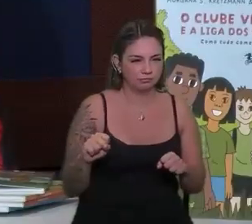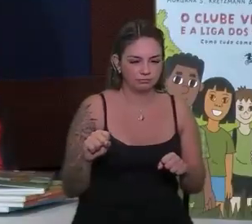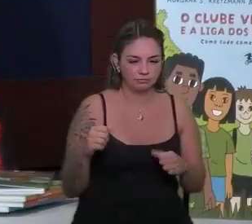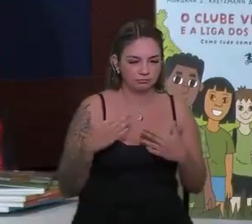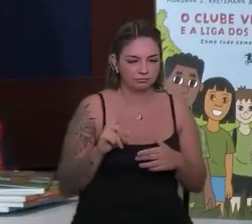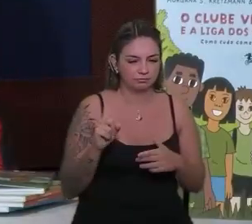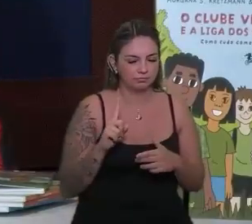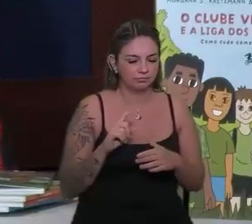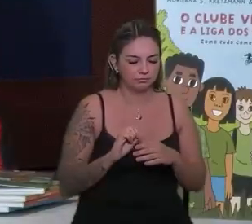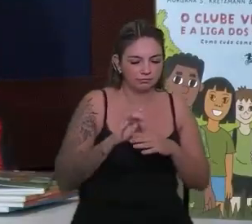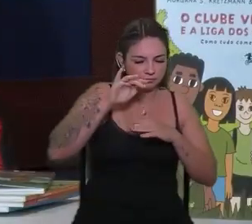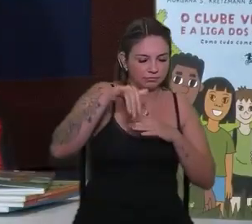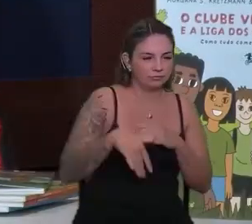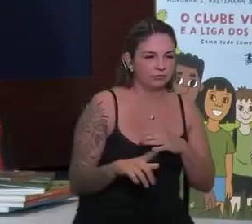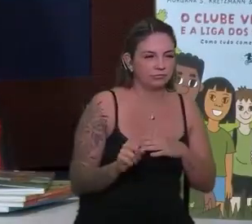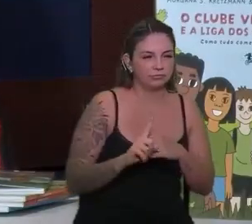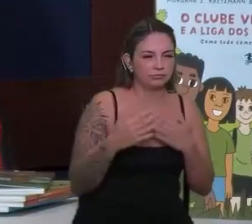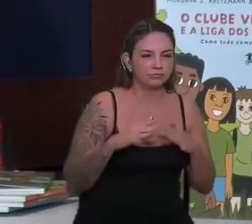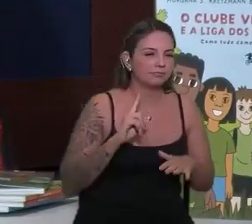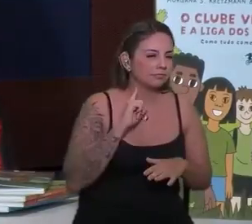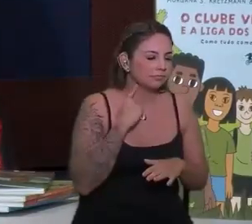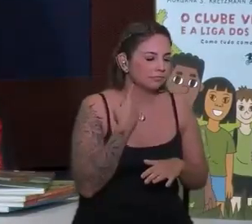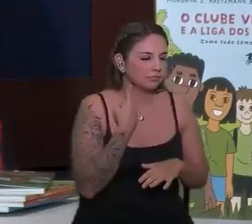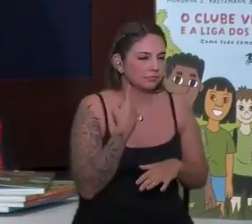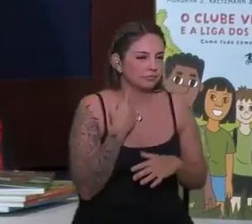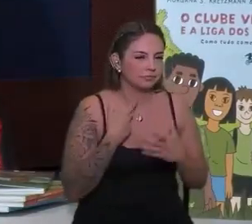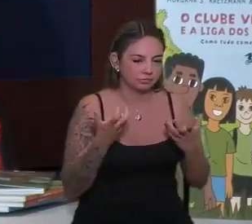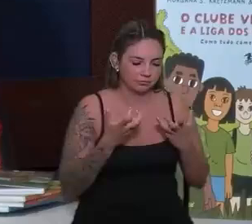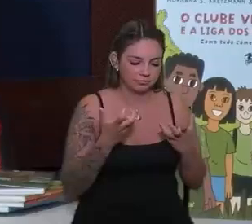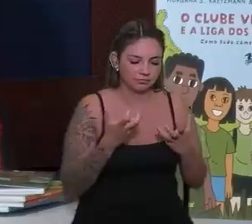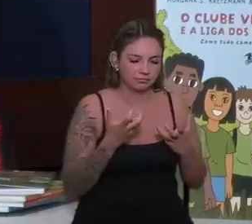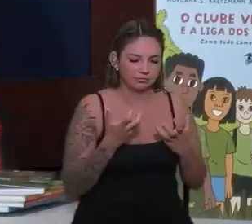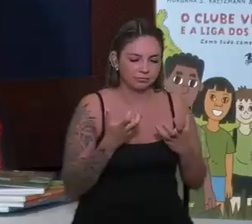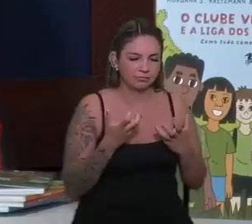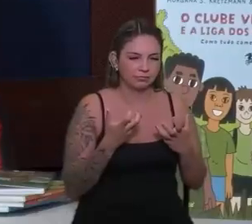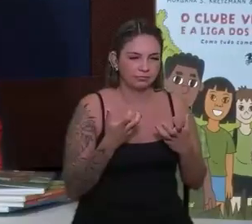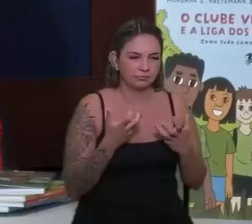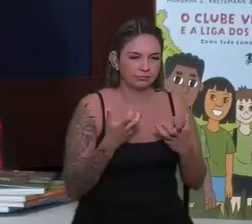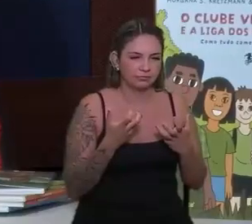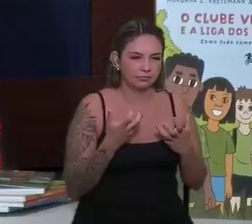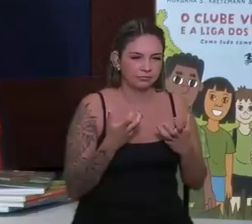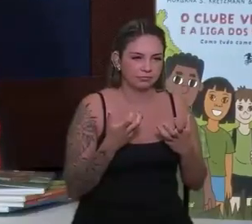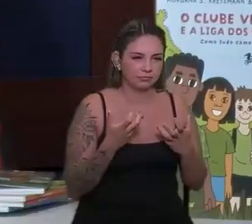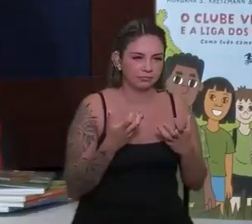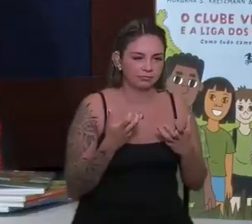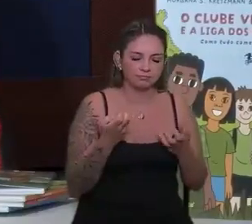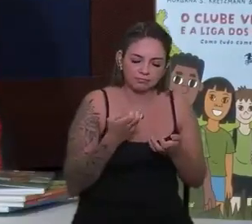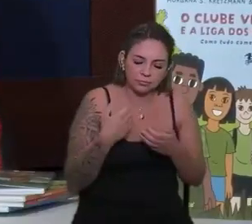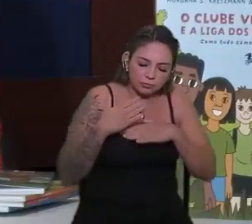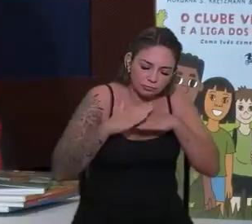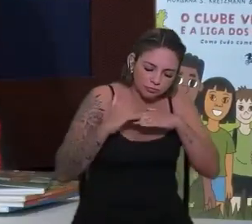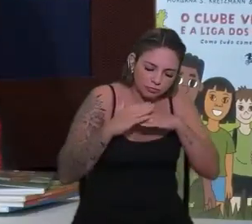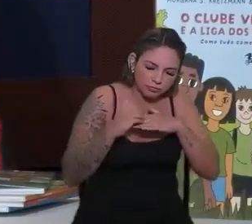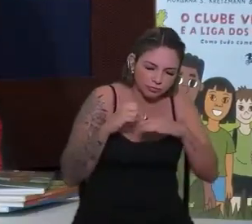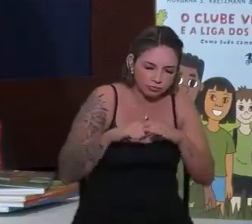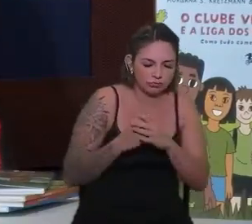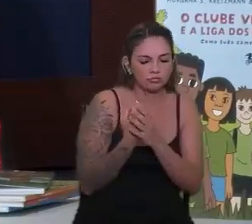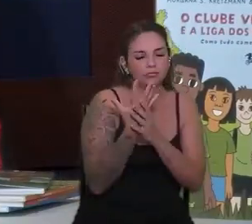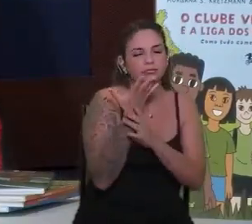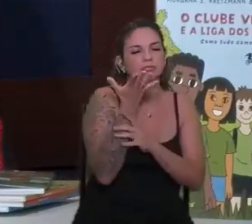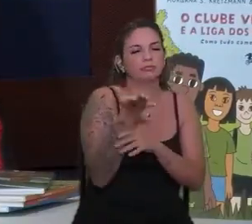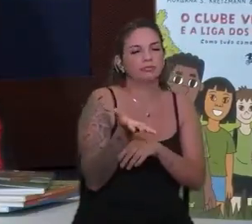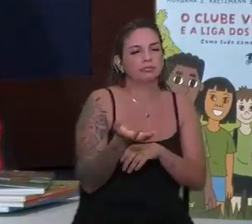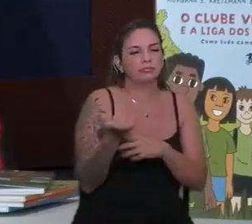não quero transbordar, não quero sujar, quero ser estuário, quero ser berçário, quero brotar e